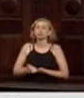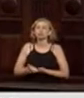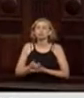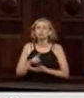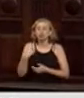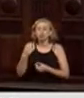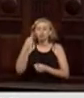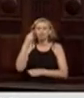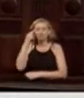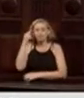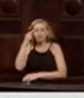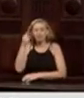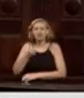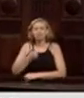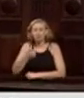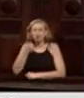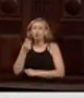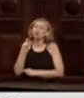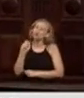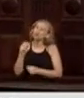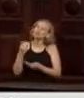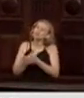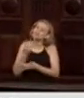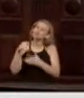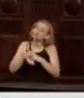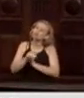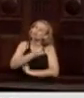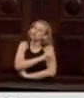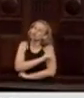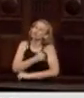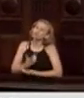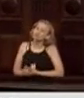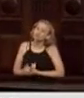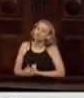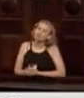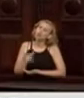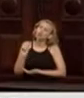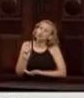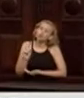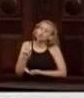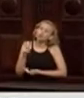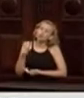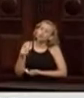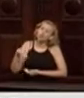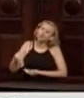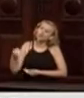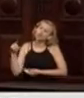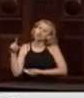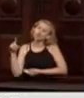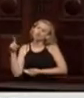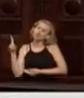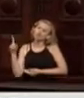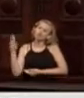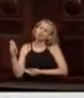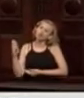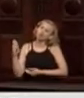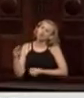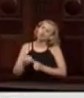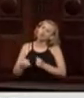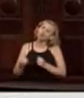gente refletir sobre o que está acontecendo no Rio de Janeiro e sobre o que o PMDB está fazendo com o nosso Estado.